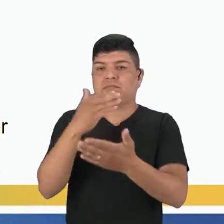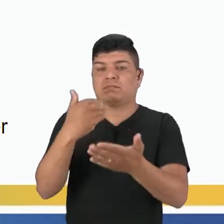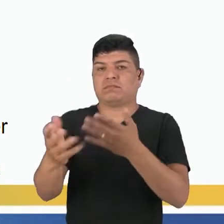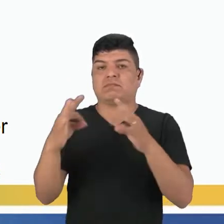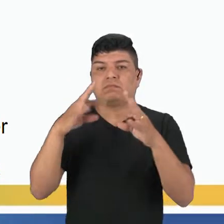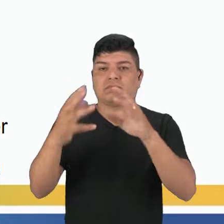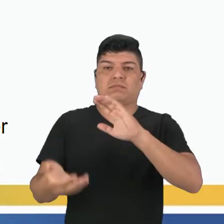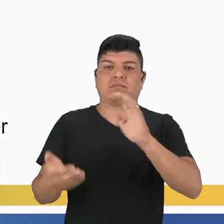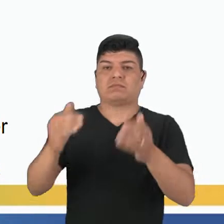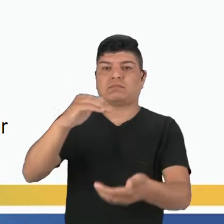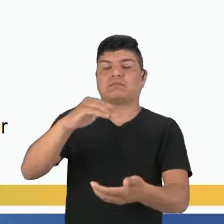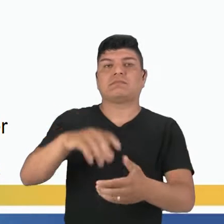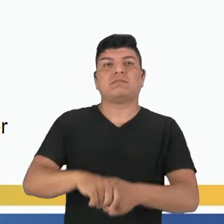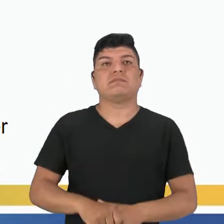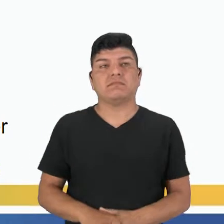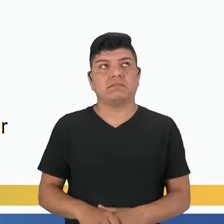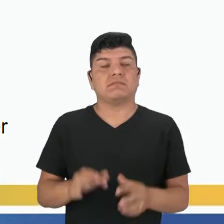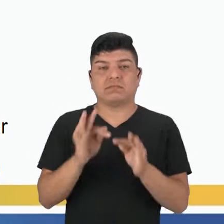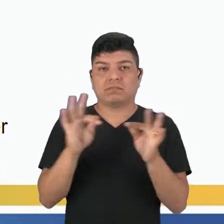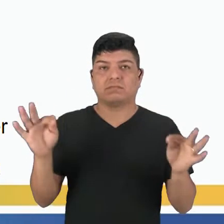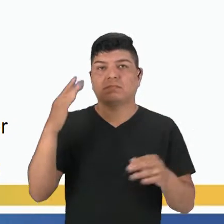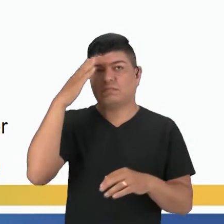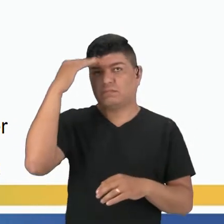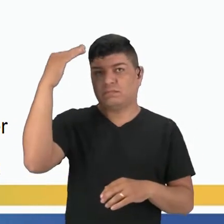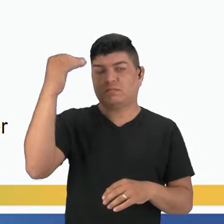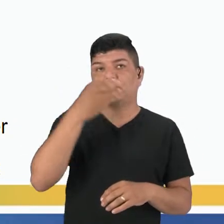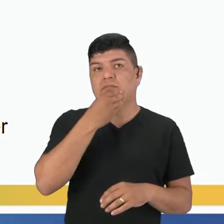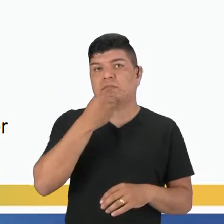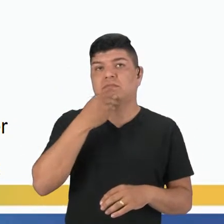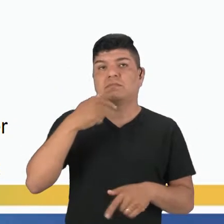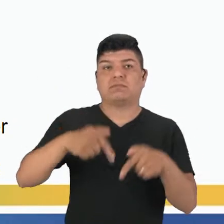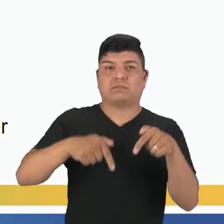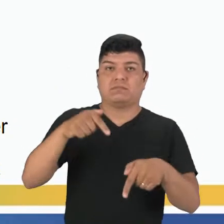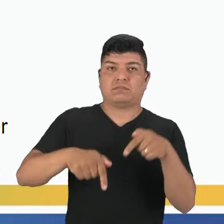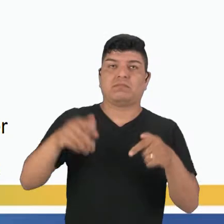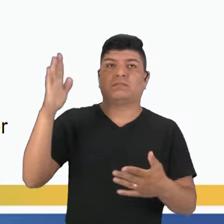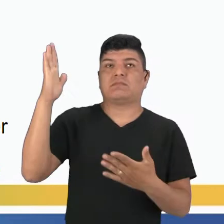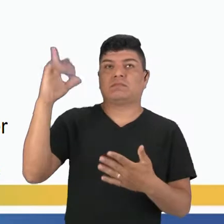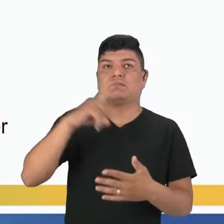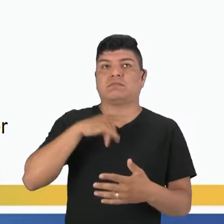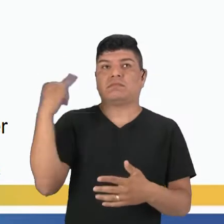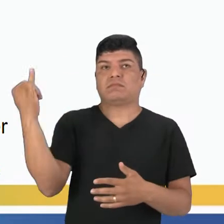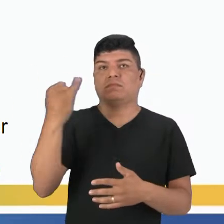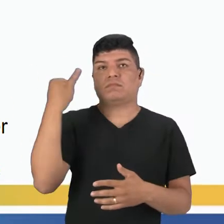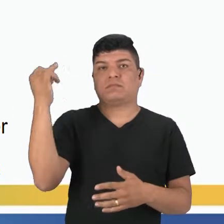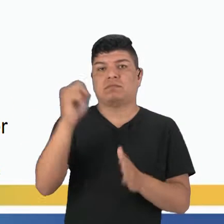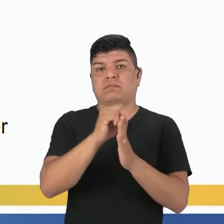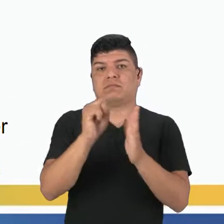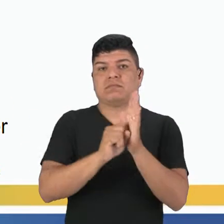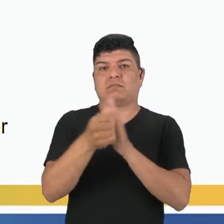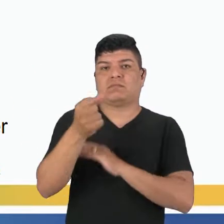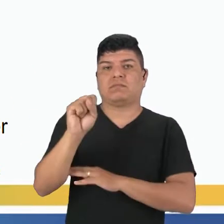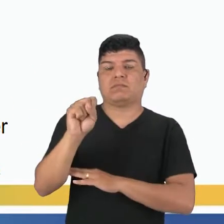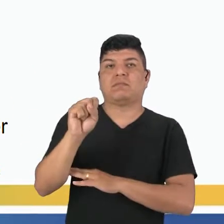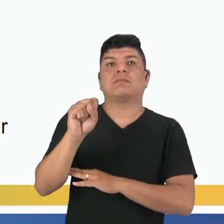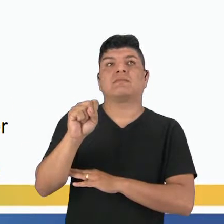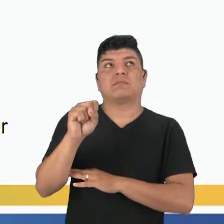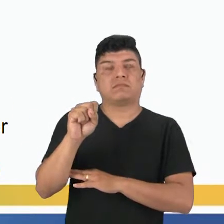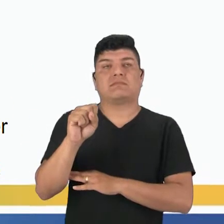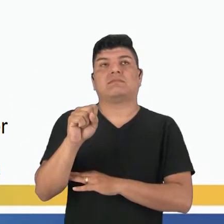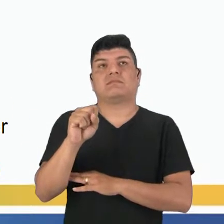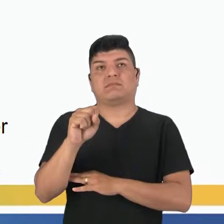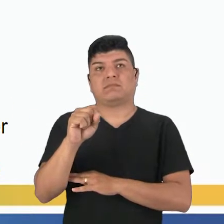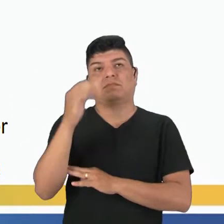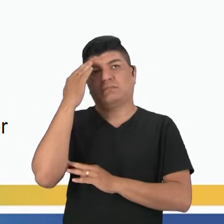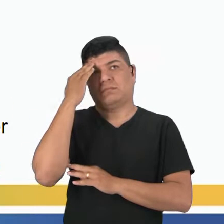se transforma. Essa é uma frase famosa desse químico, né, que teve uma importância no século XVIII e